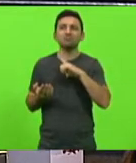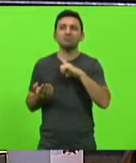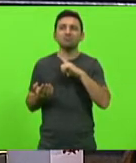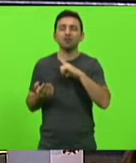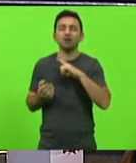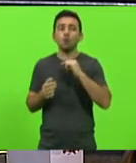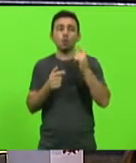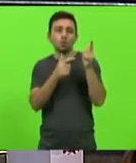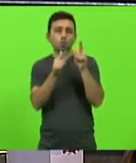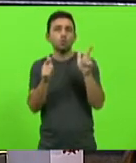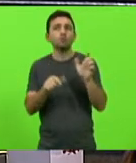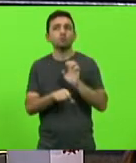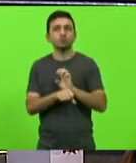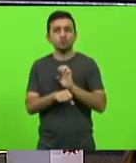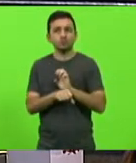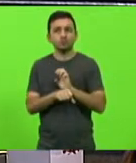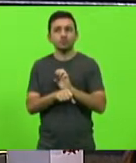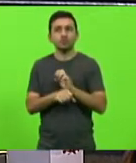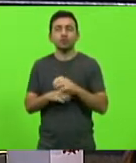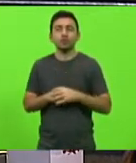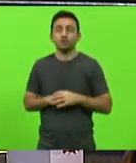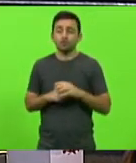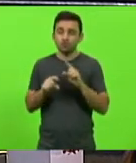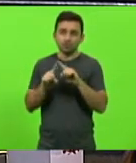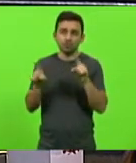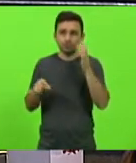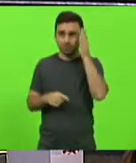estados. Para nós termos uma ideia,